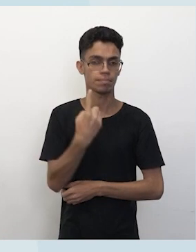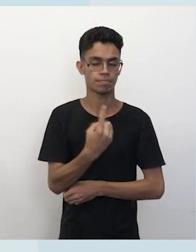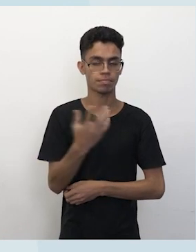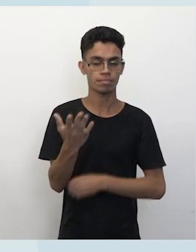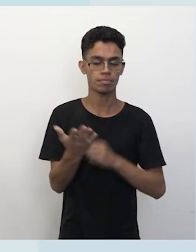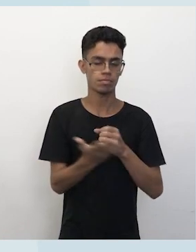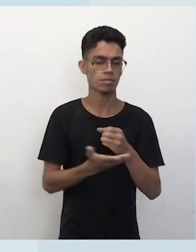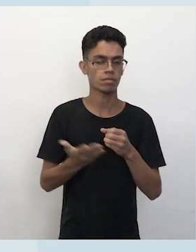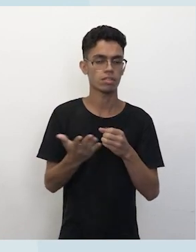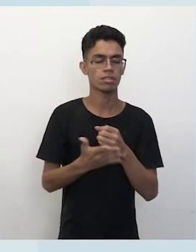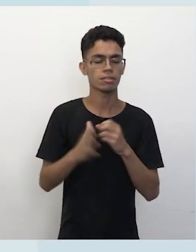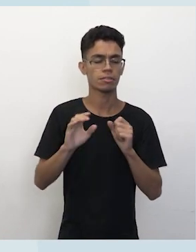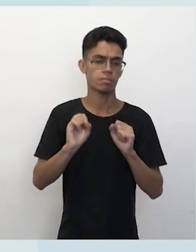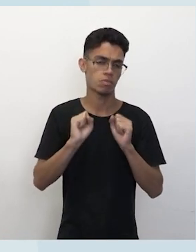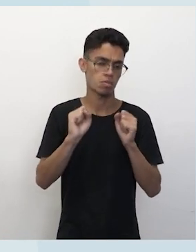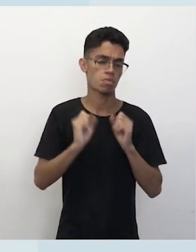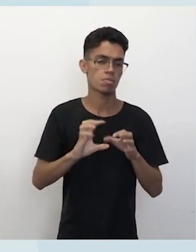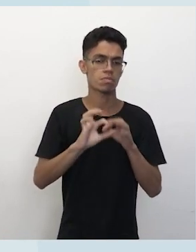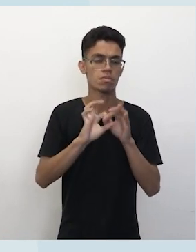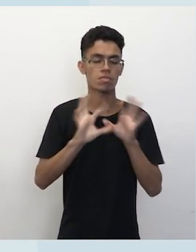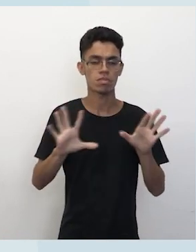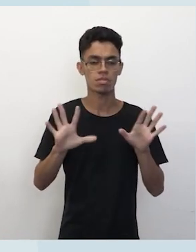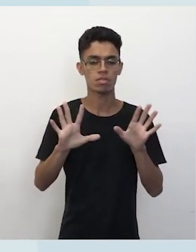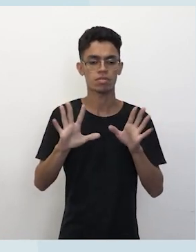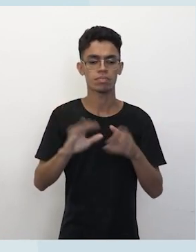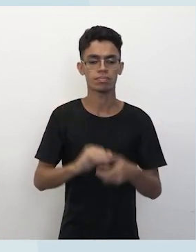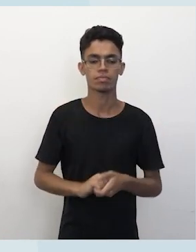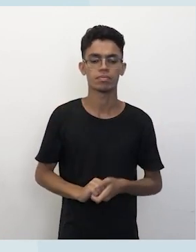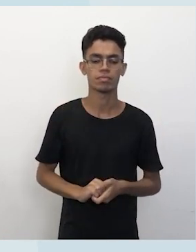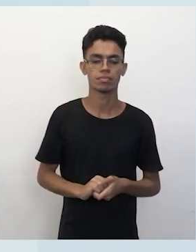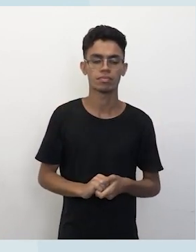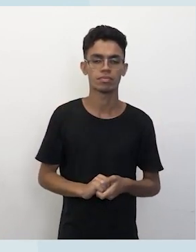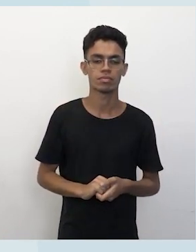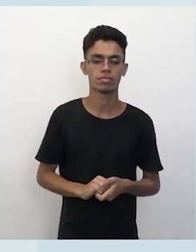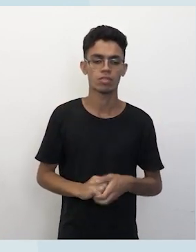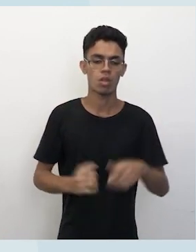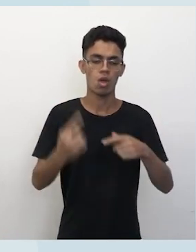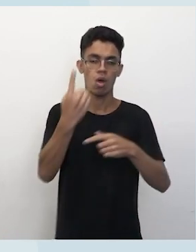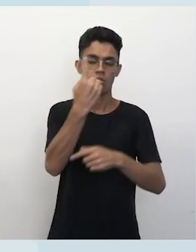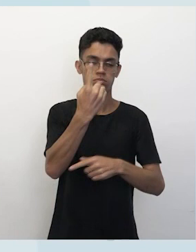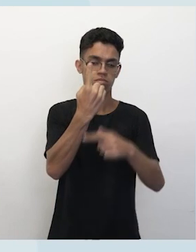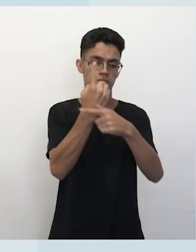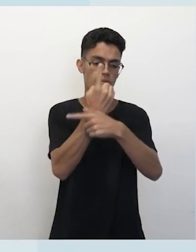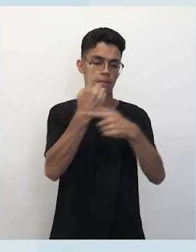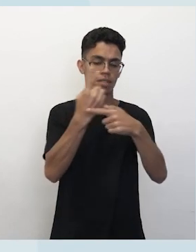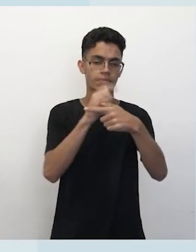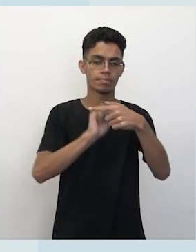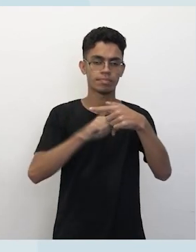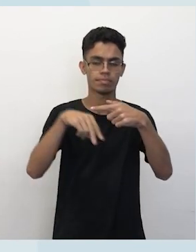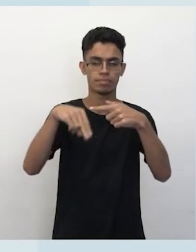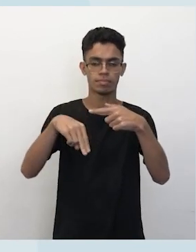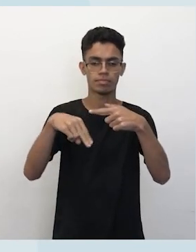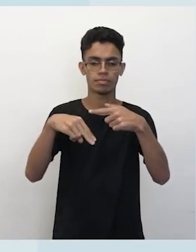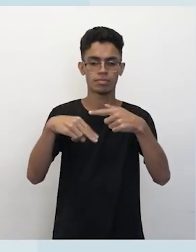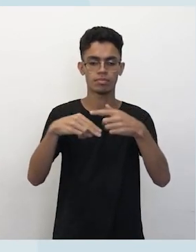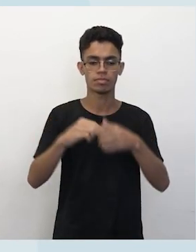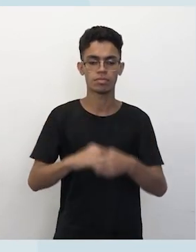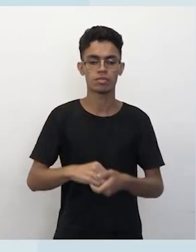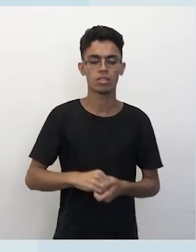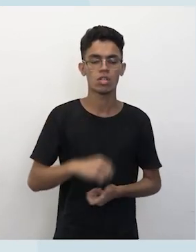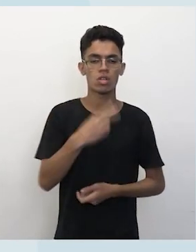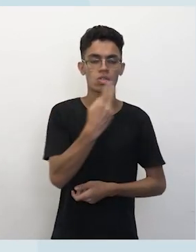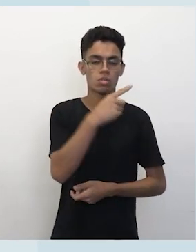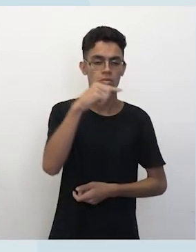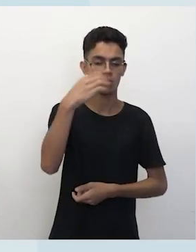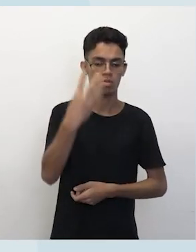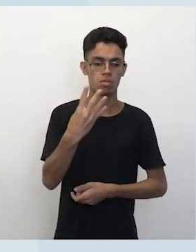nenhum, desde que esse expoente desça aí invertido, ou seja, com sinal positivo. Numericamente, ó, 2 a menos